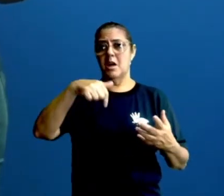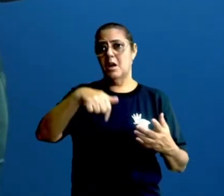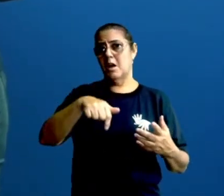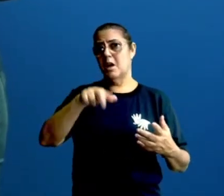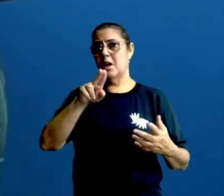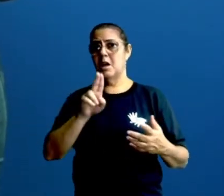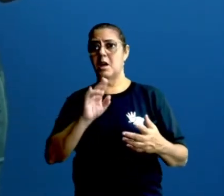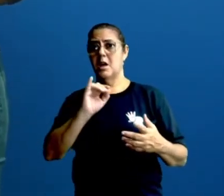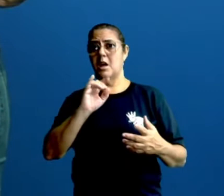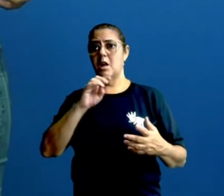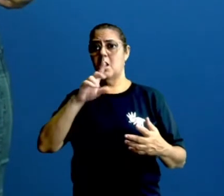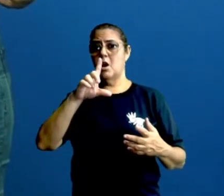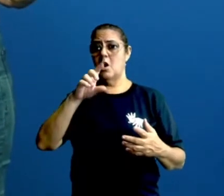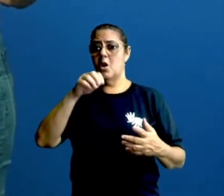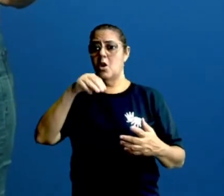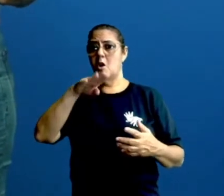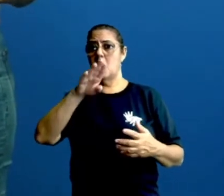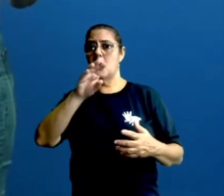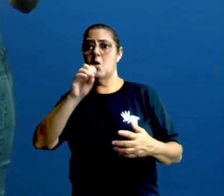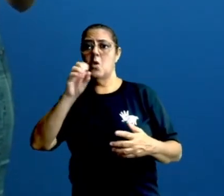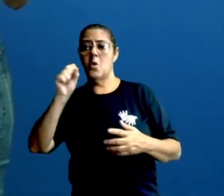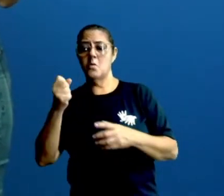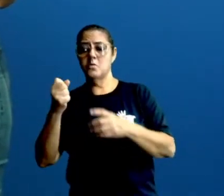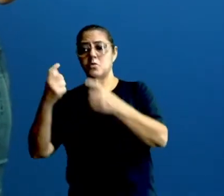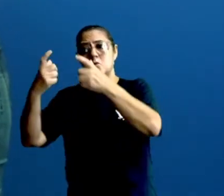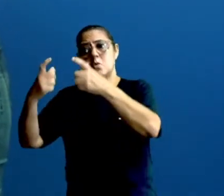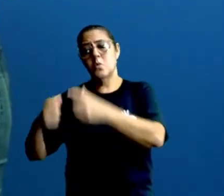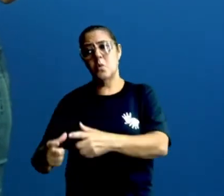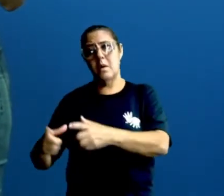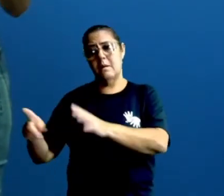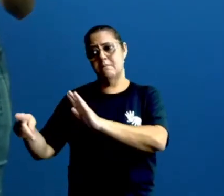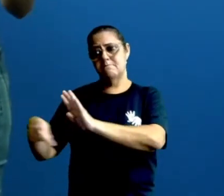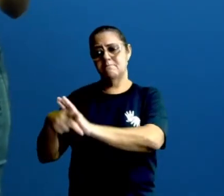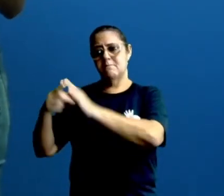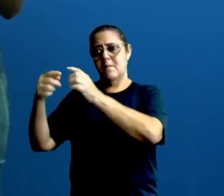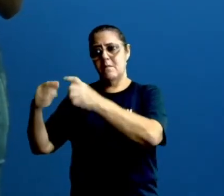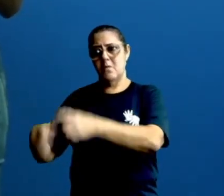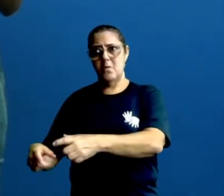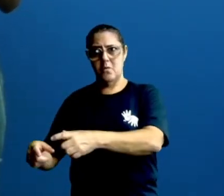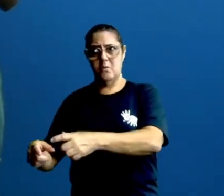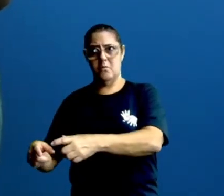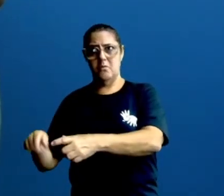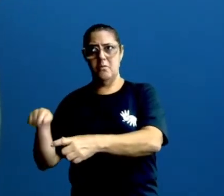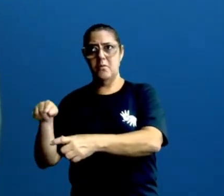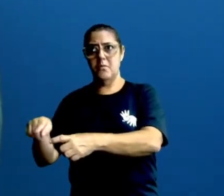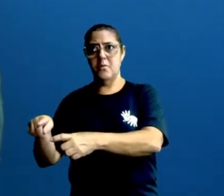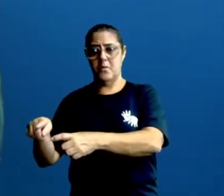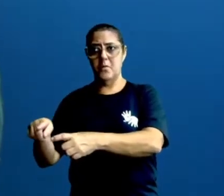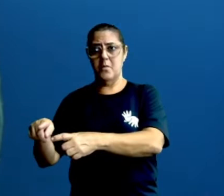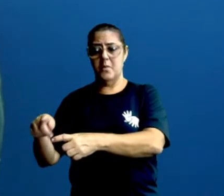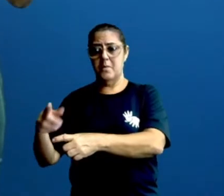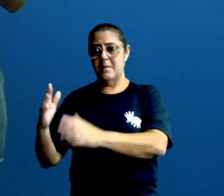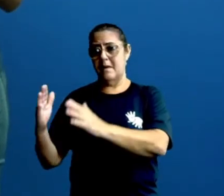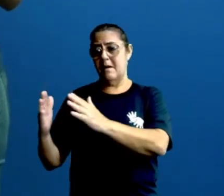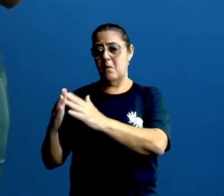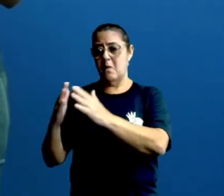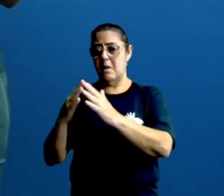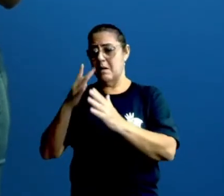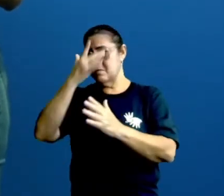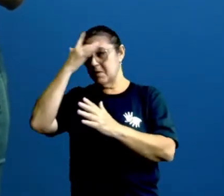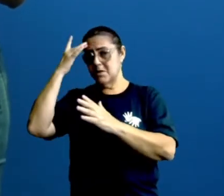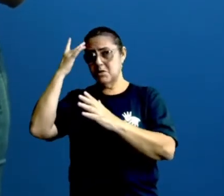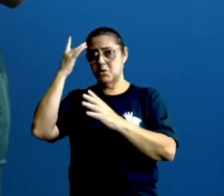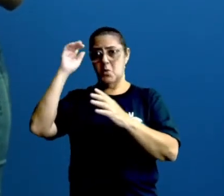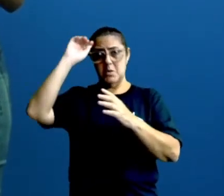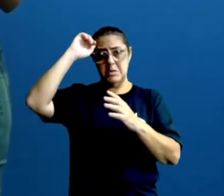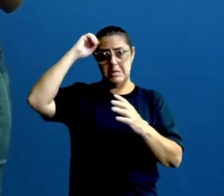agregava os escravos, as pessoas escravizadas e que vinham fugitivas